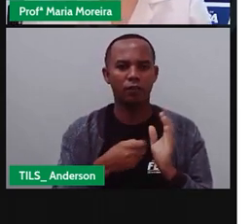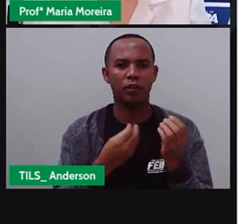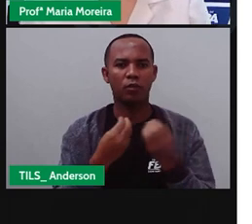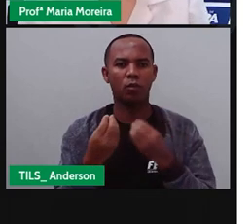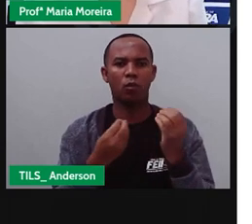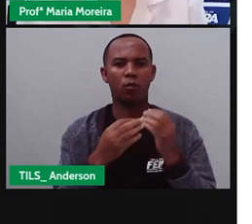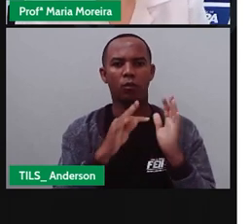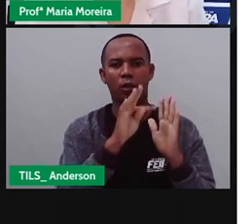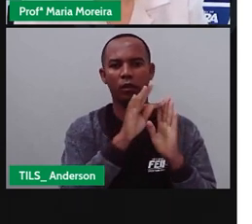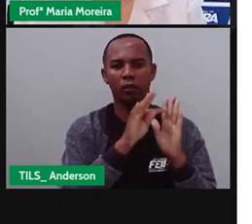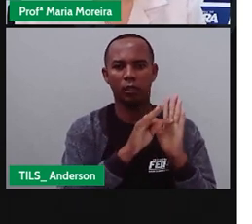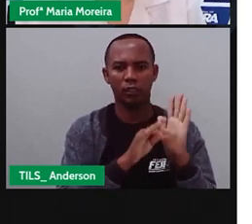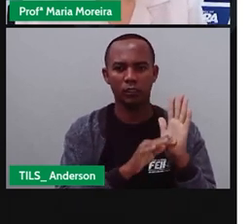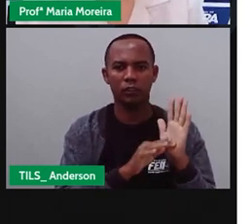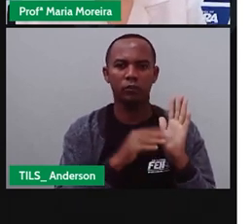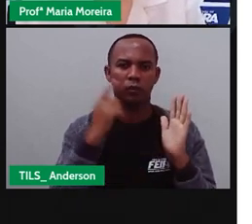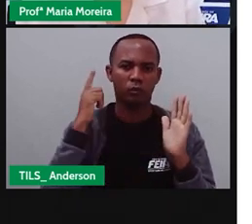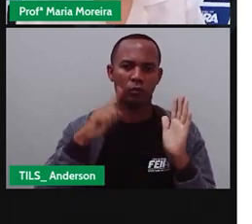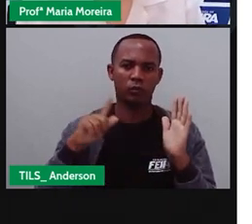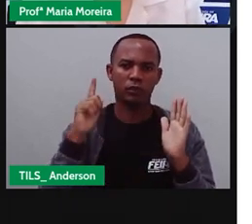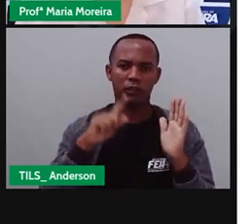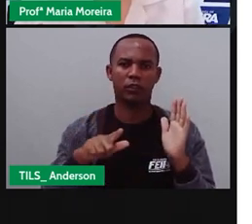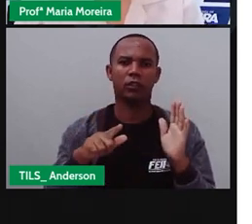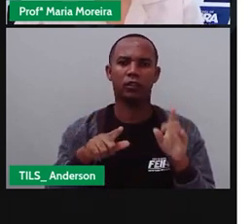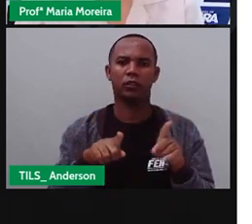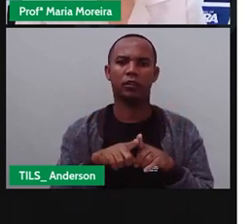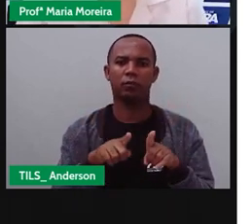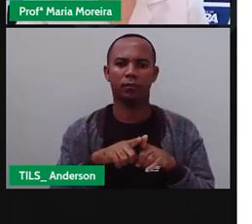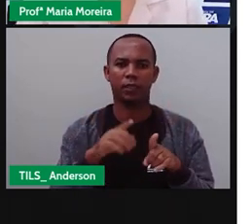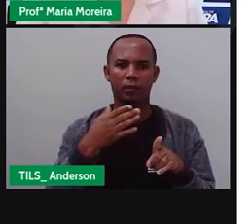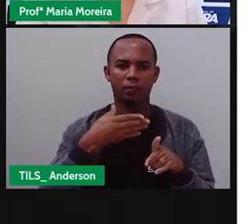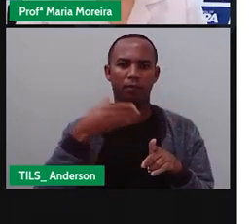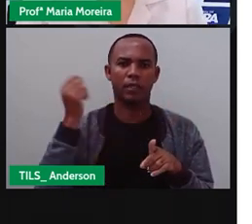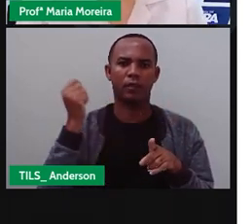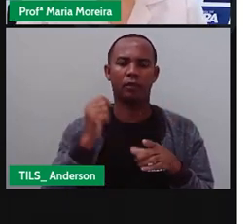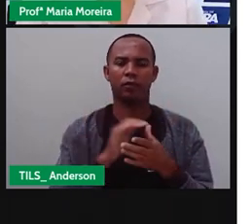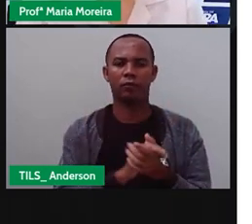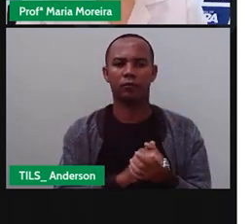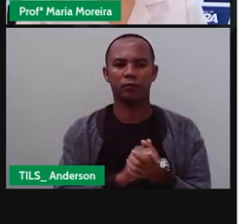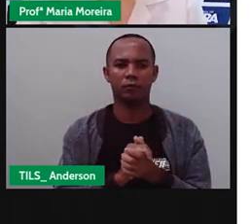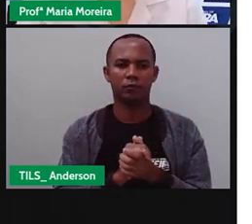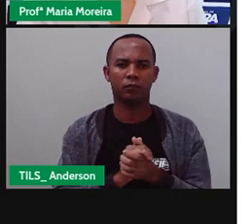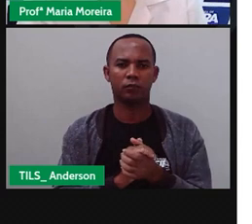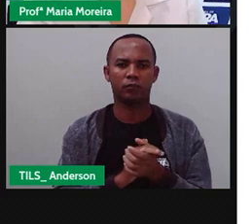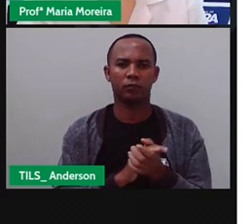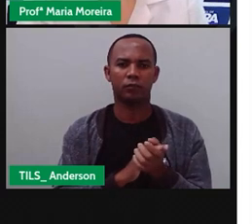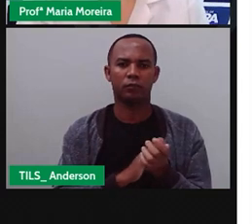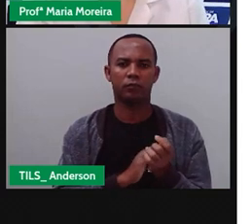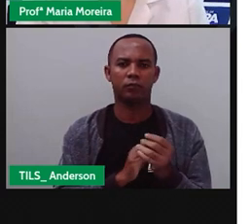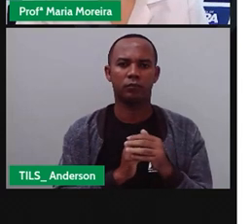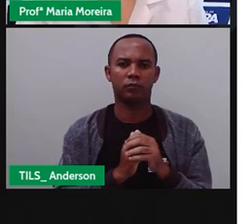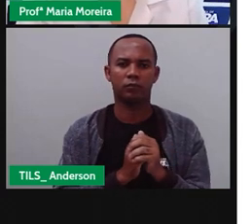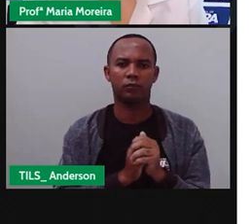texto, você consiga fazer isso, né? Da melhor forma possível.